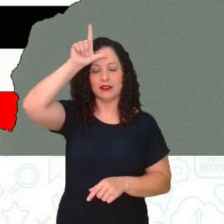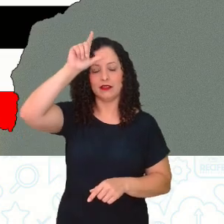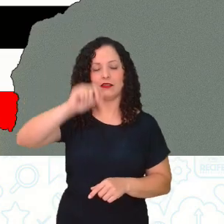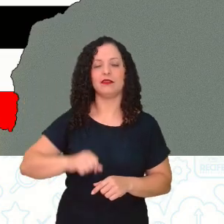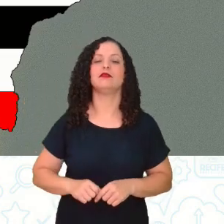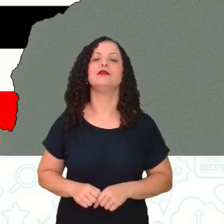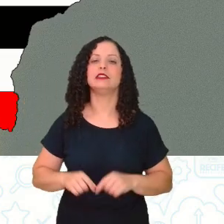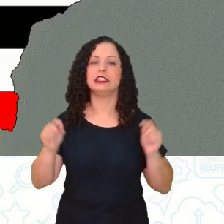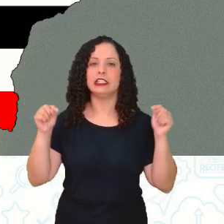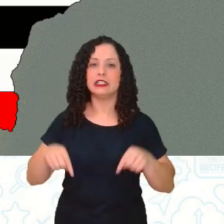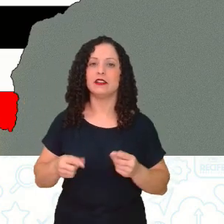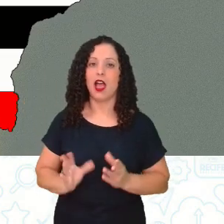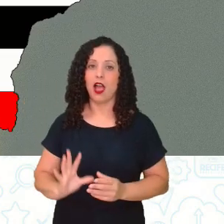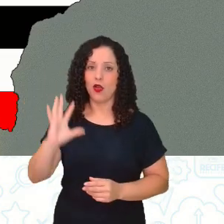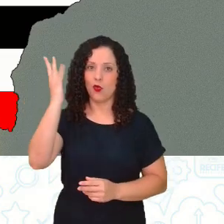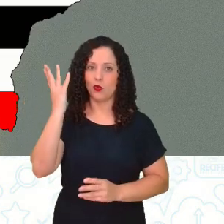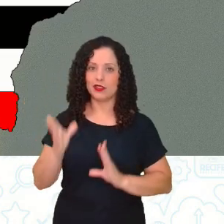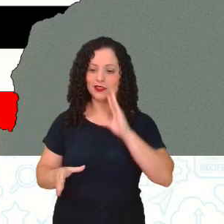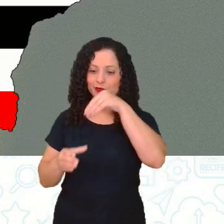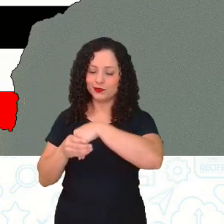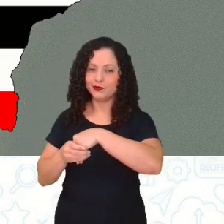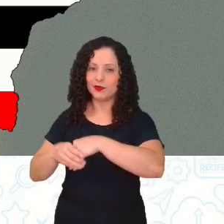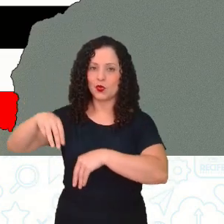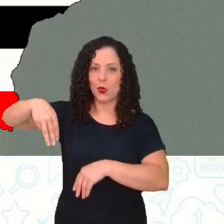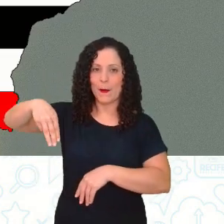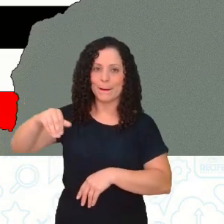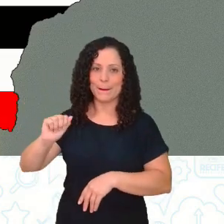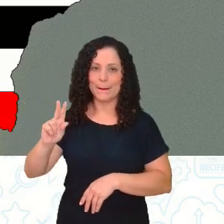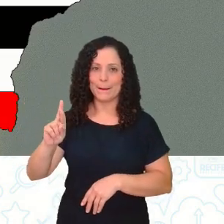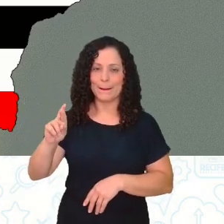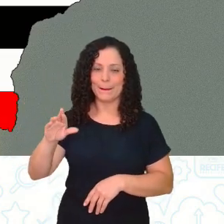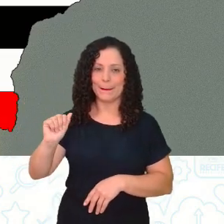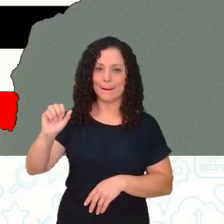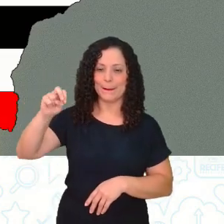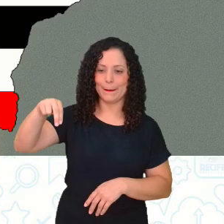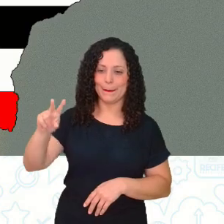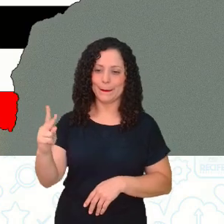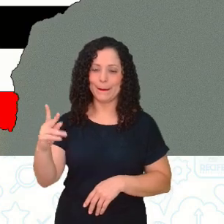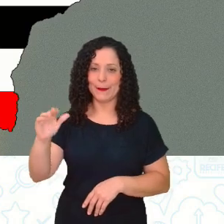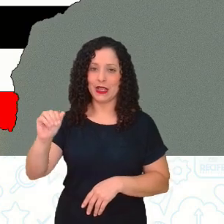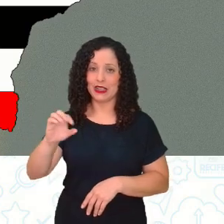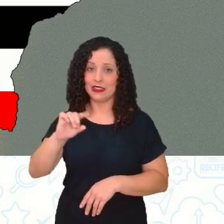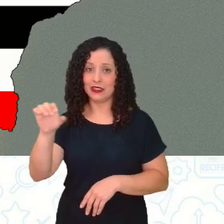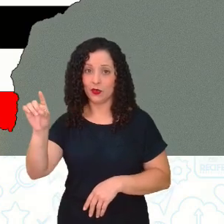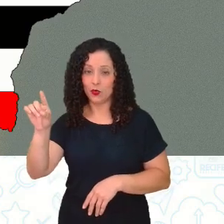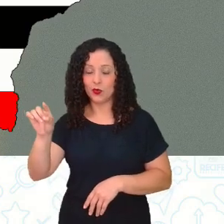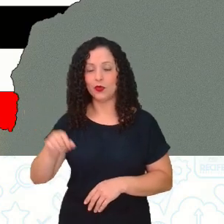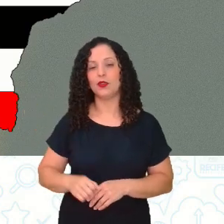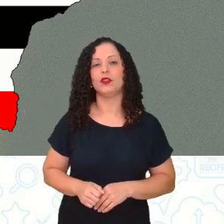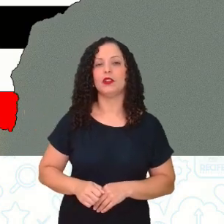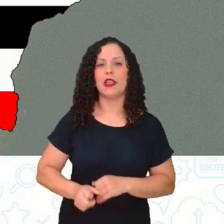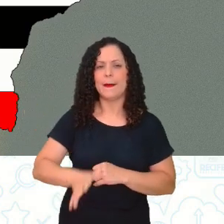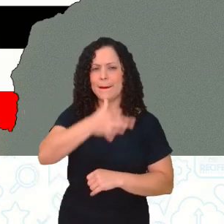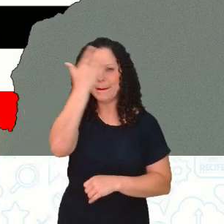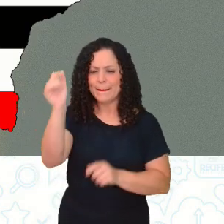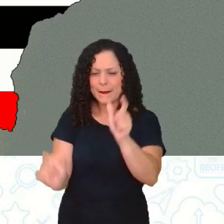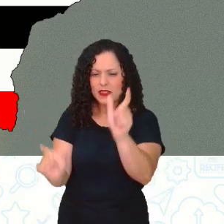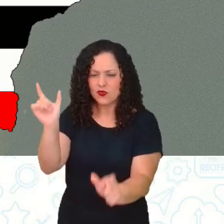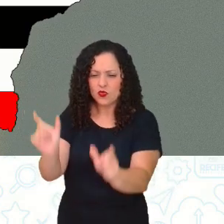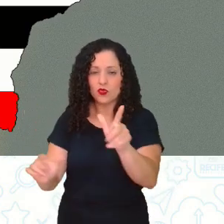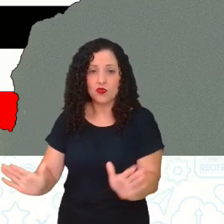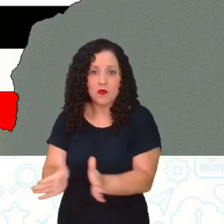ocorreu no Maranhão, certo? Então, veja só, a maioria da população pobre do estado era contra o